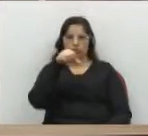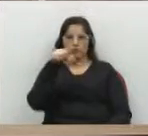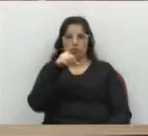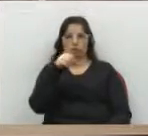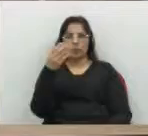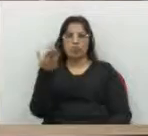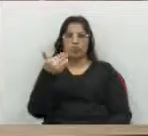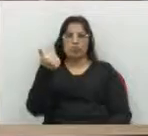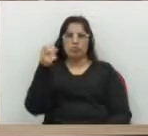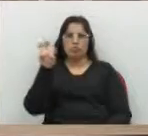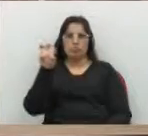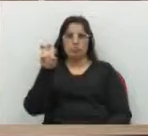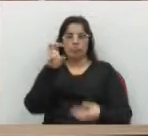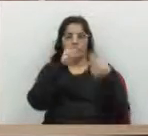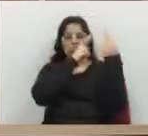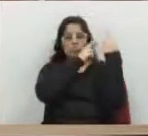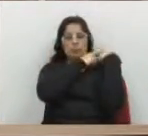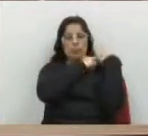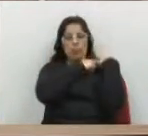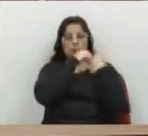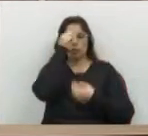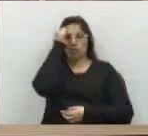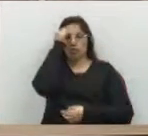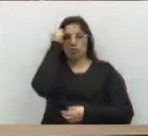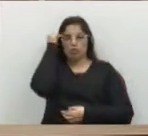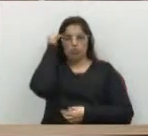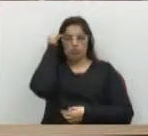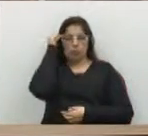499/2015, autor, vereador doutor Júlio. Requerimento